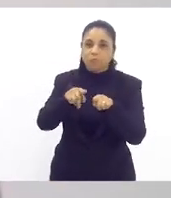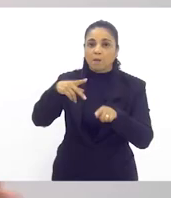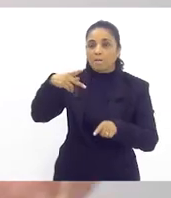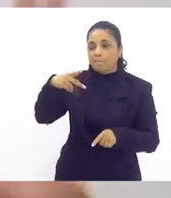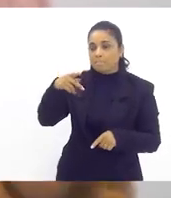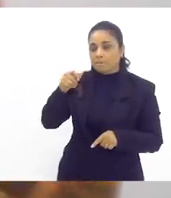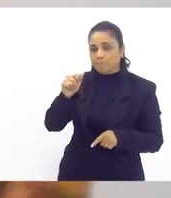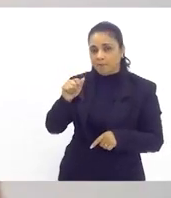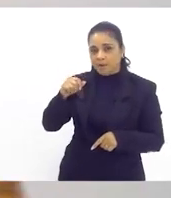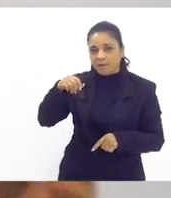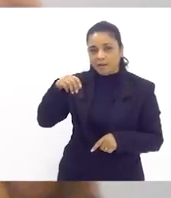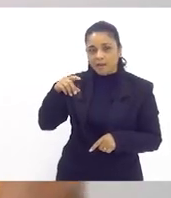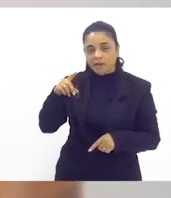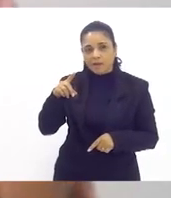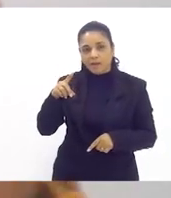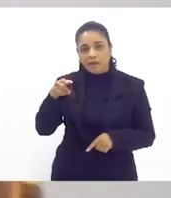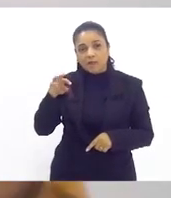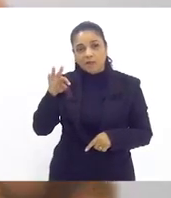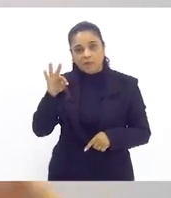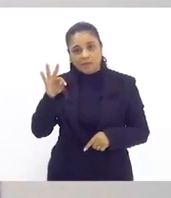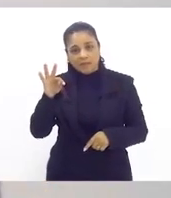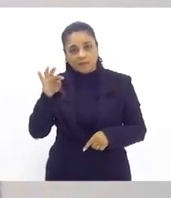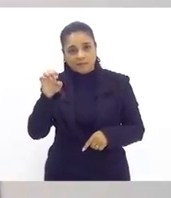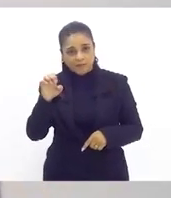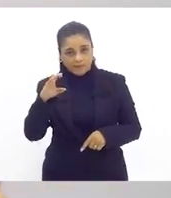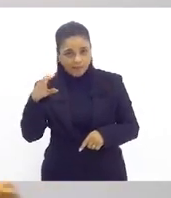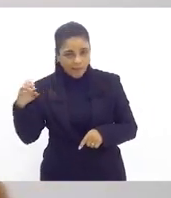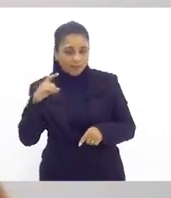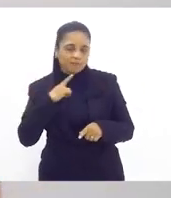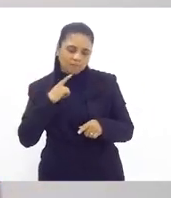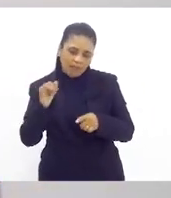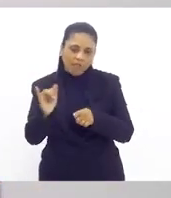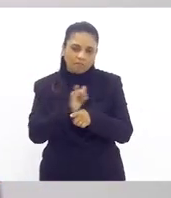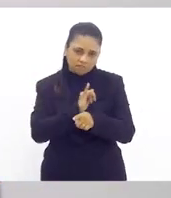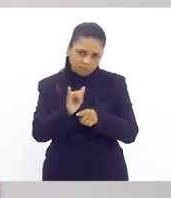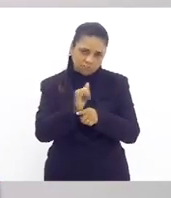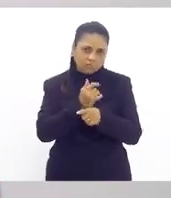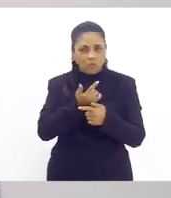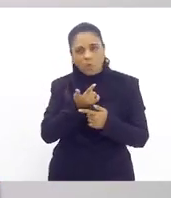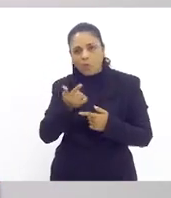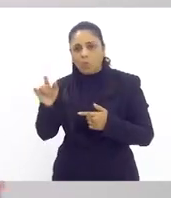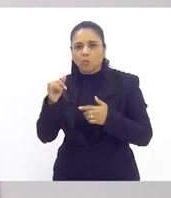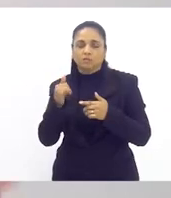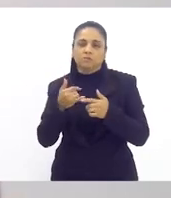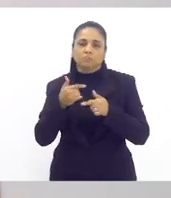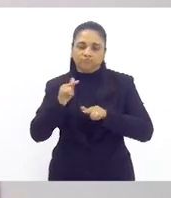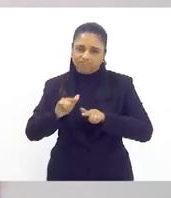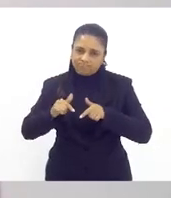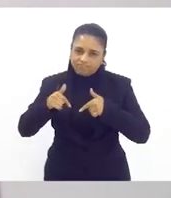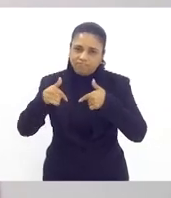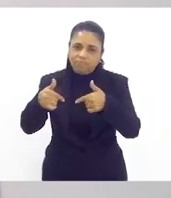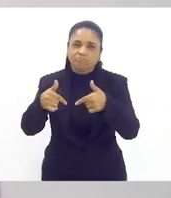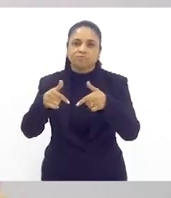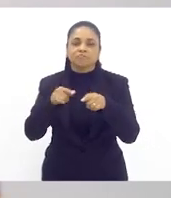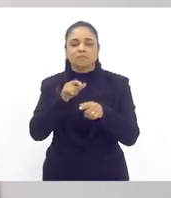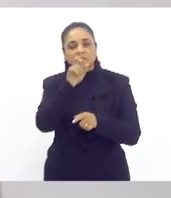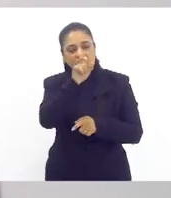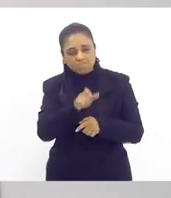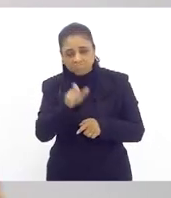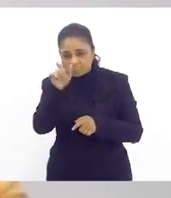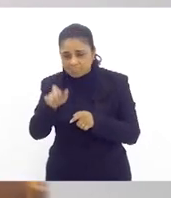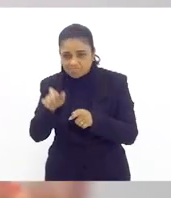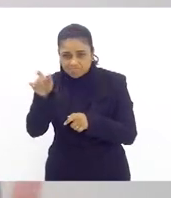então a gente tá assim tem outras ações que precisam ficar no radar do trabalhador da cultura do fazedor de